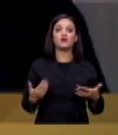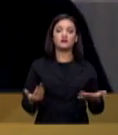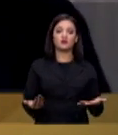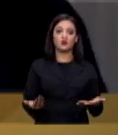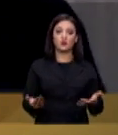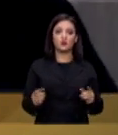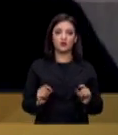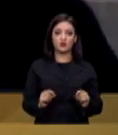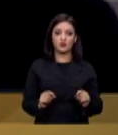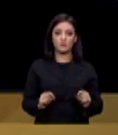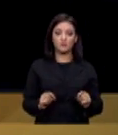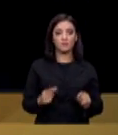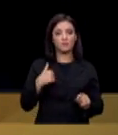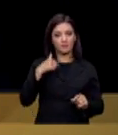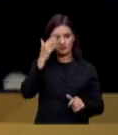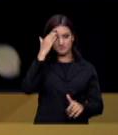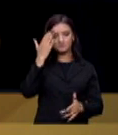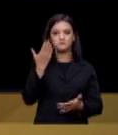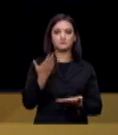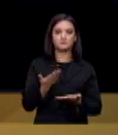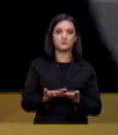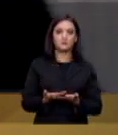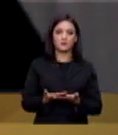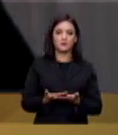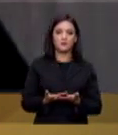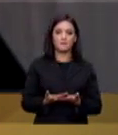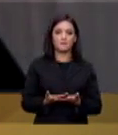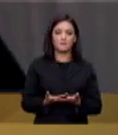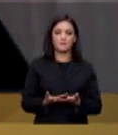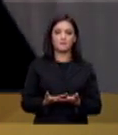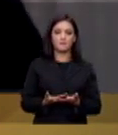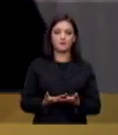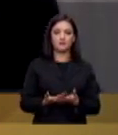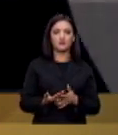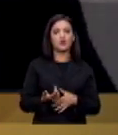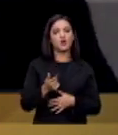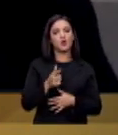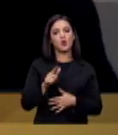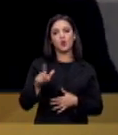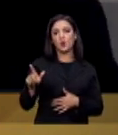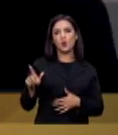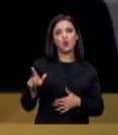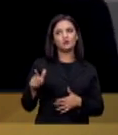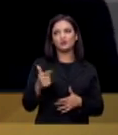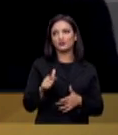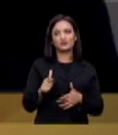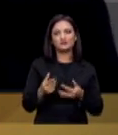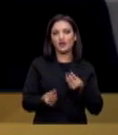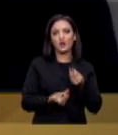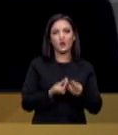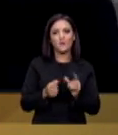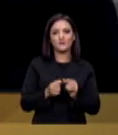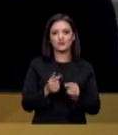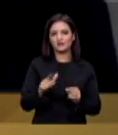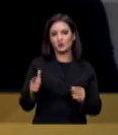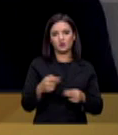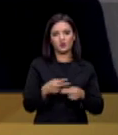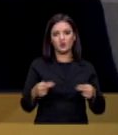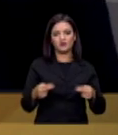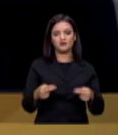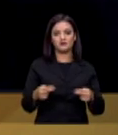circunstância, creio que outro remédio, infelizmente, não há, ainda que